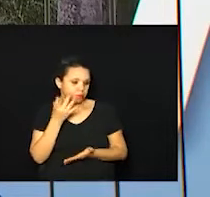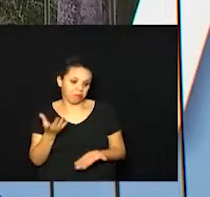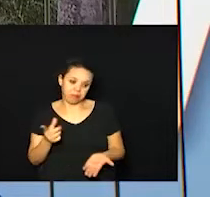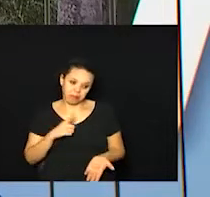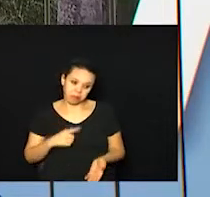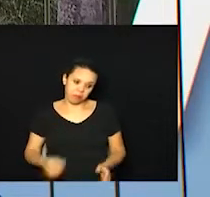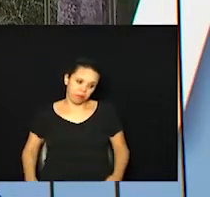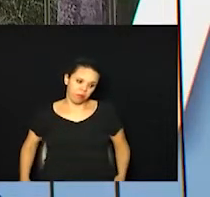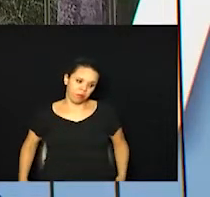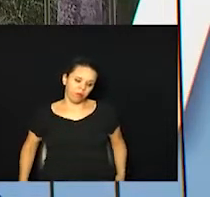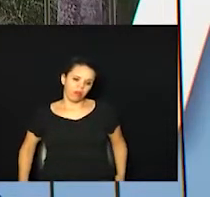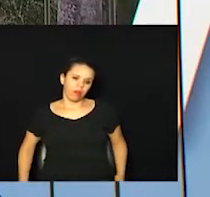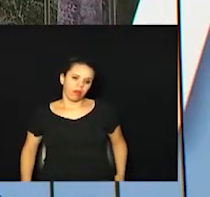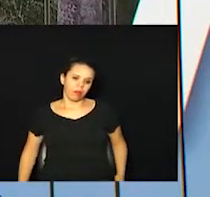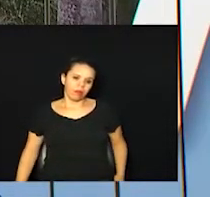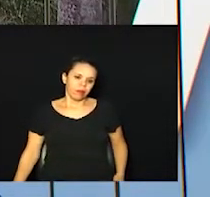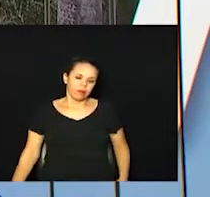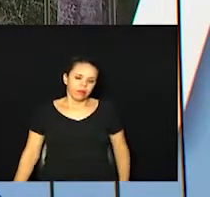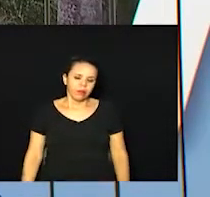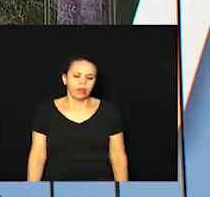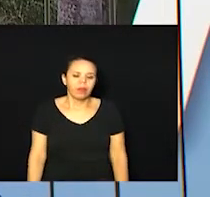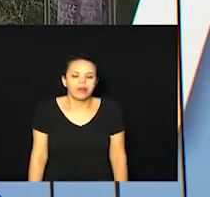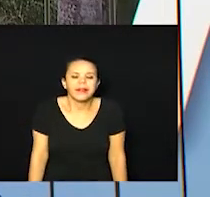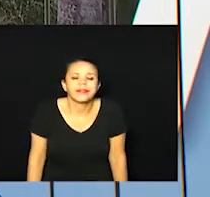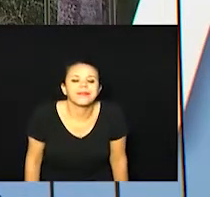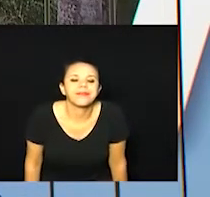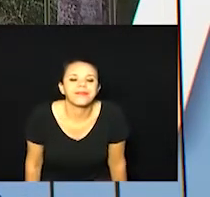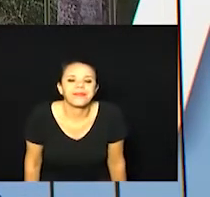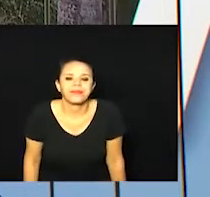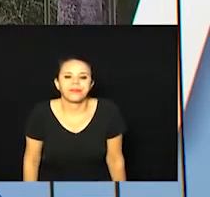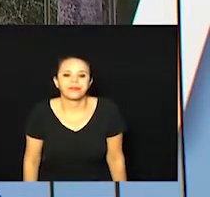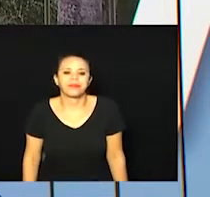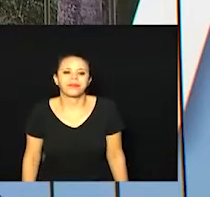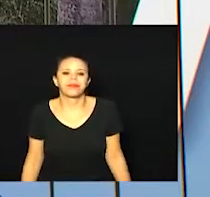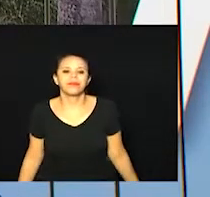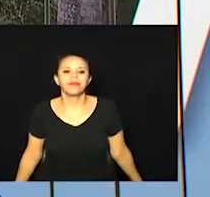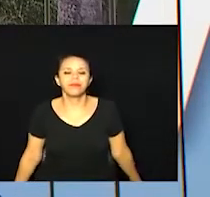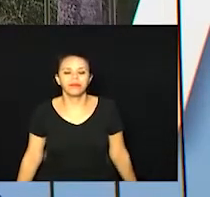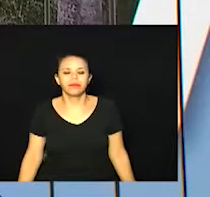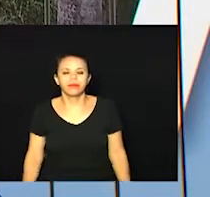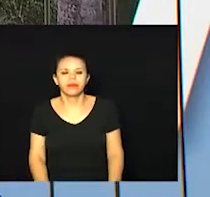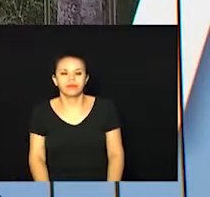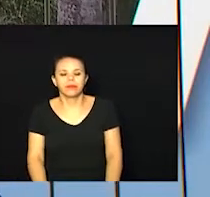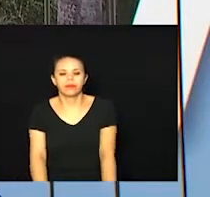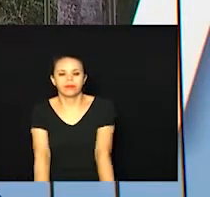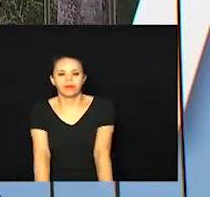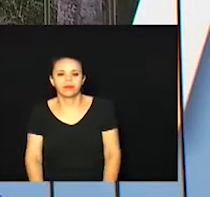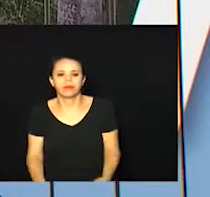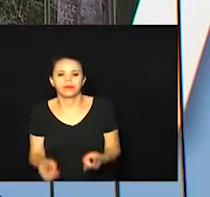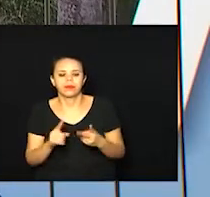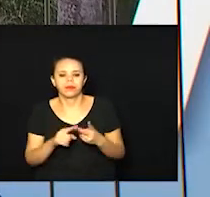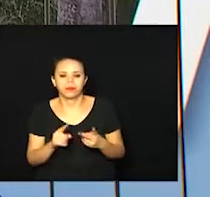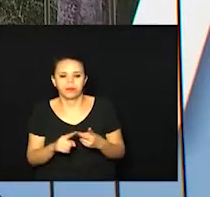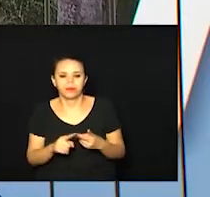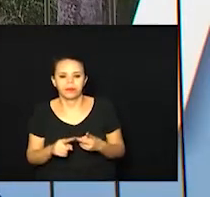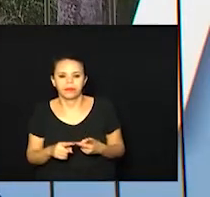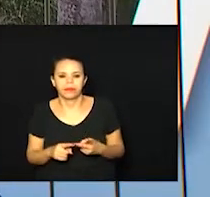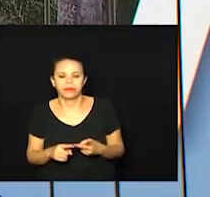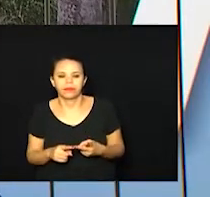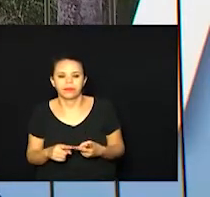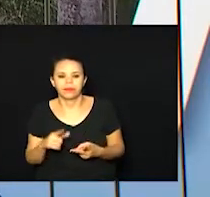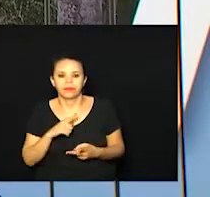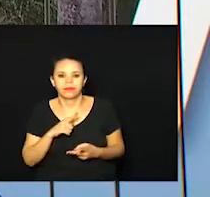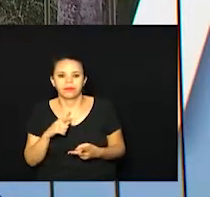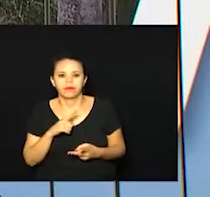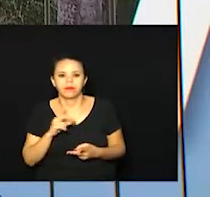haver encontros coletivos durante a pandemia. Esse é um caminho. A segunda questão, nós temos